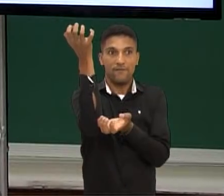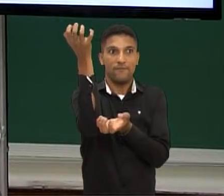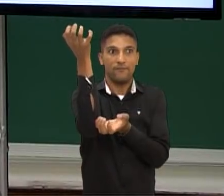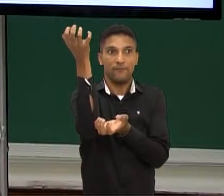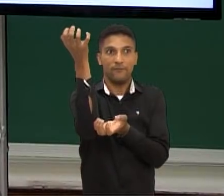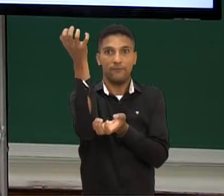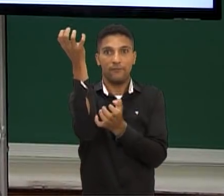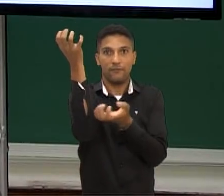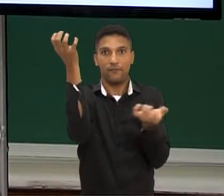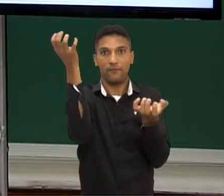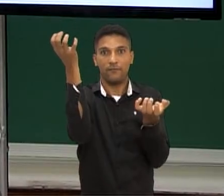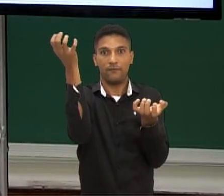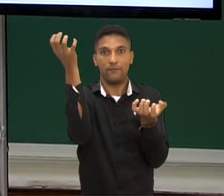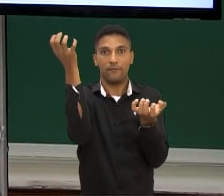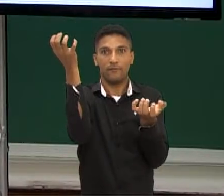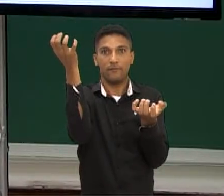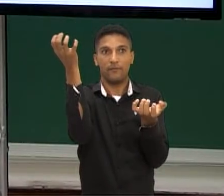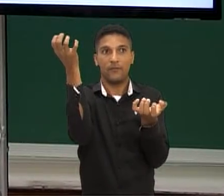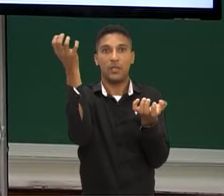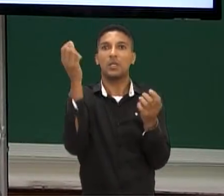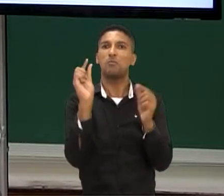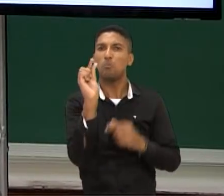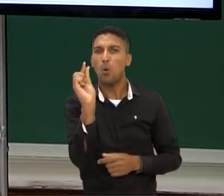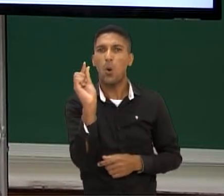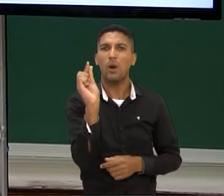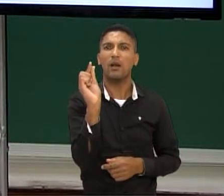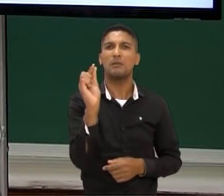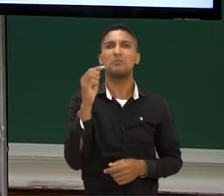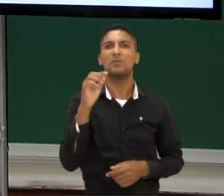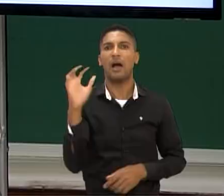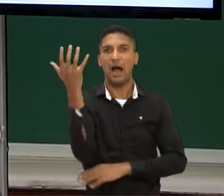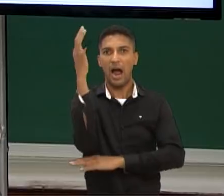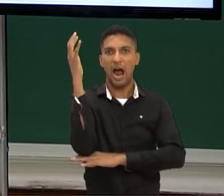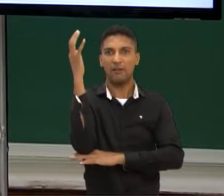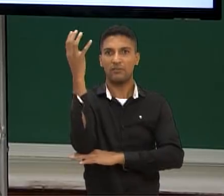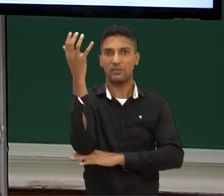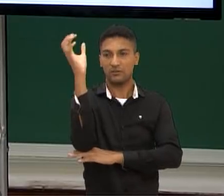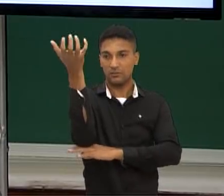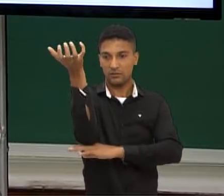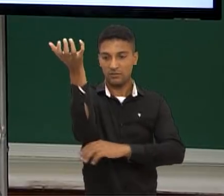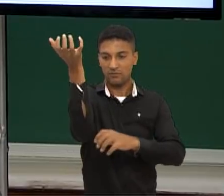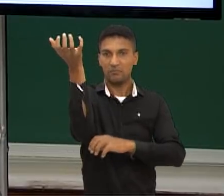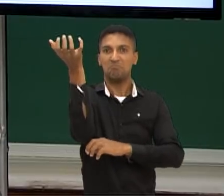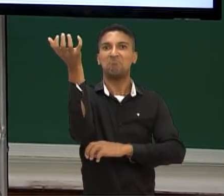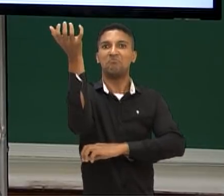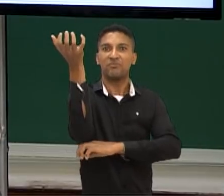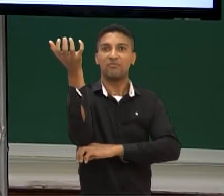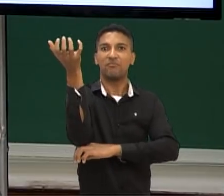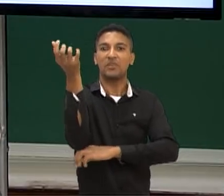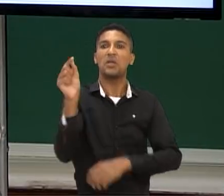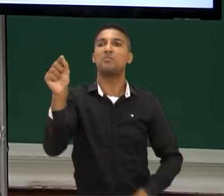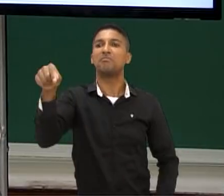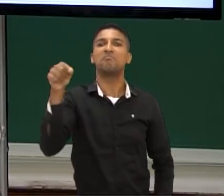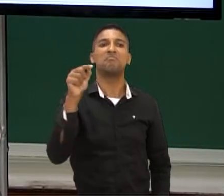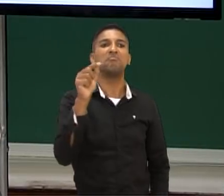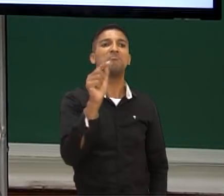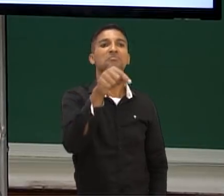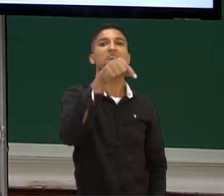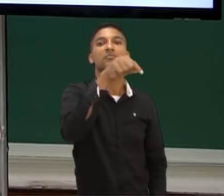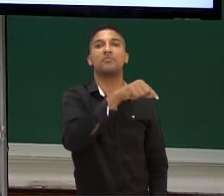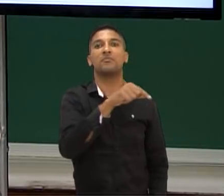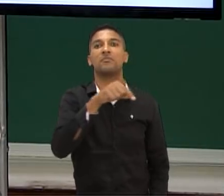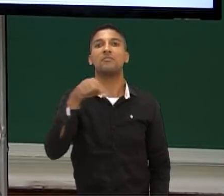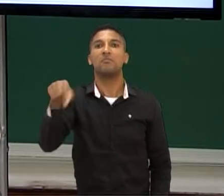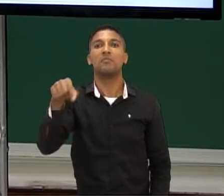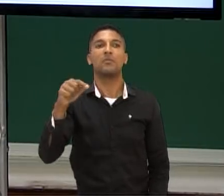baixa e poucas árvores, né? Veja, aqui nessa imagem nós temos uma única árvore e